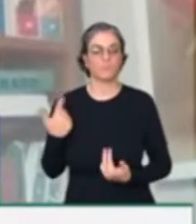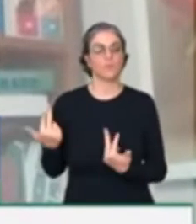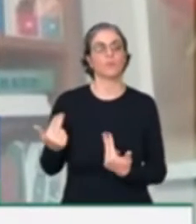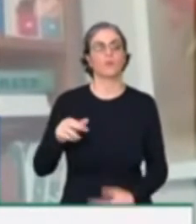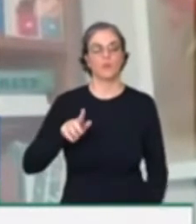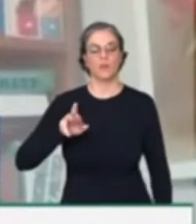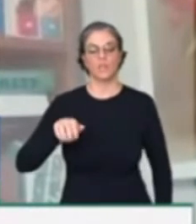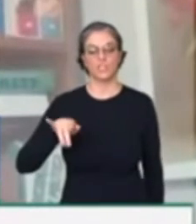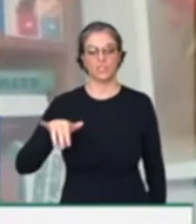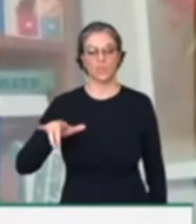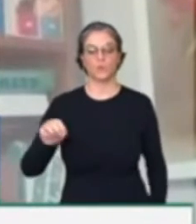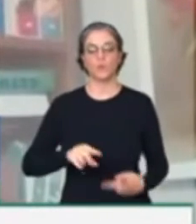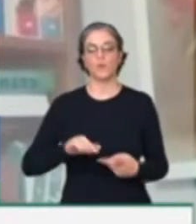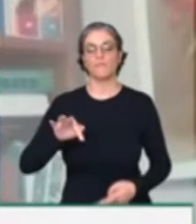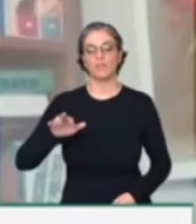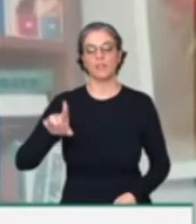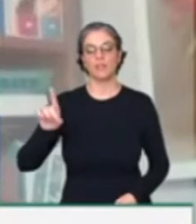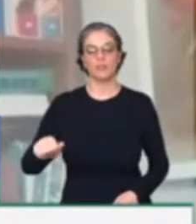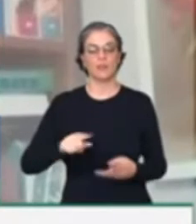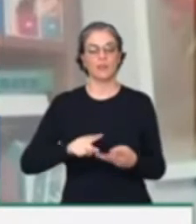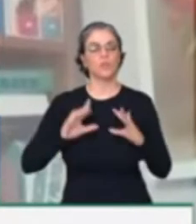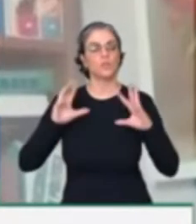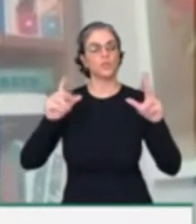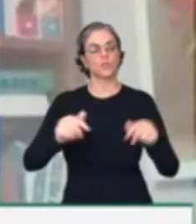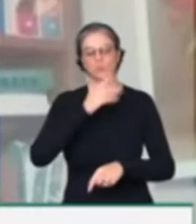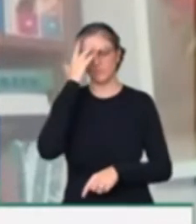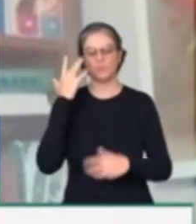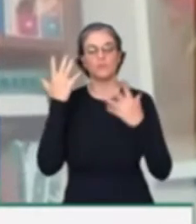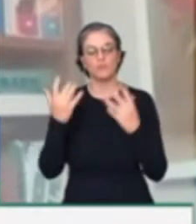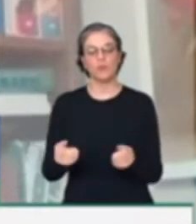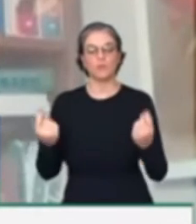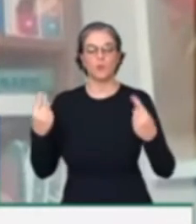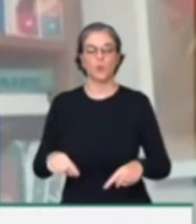à deputada Fernanda Melchiona, a todos e todas, para pedir a derrubada do veto